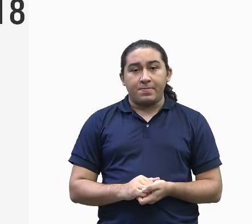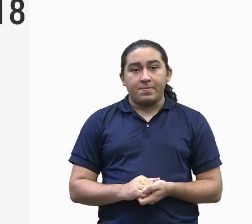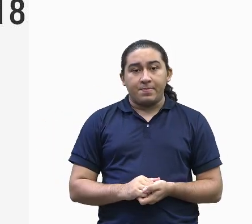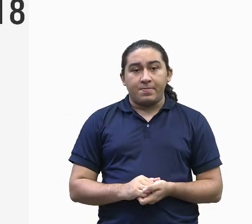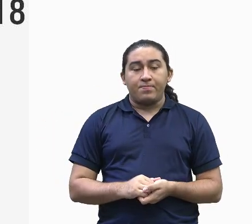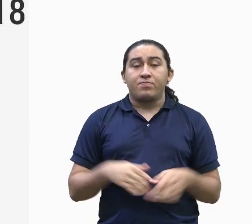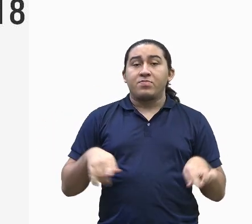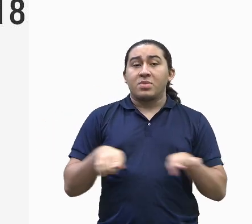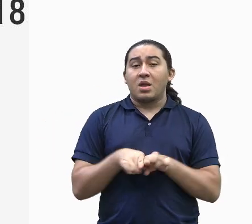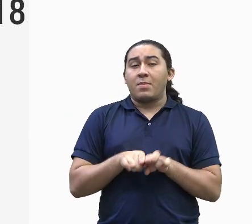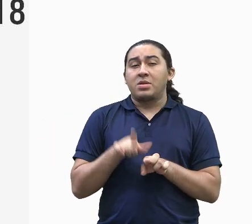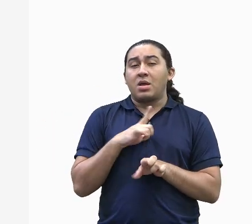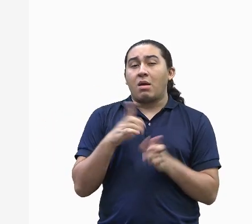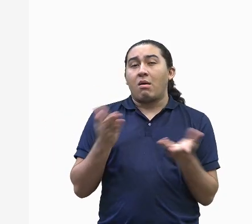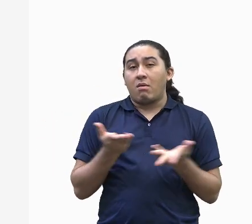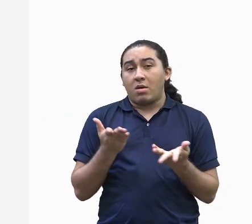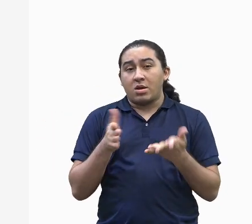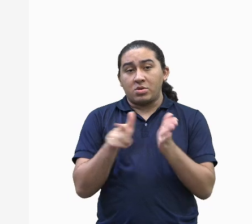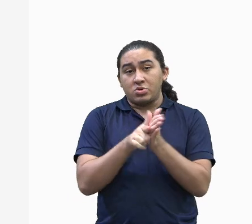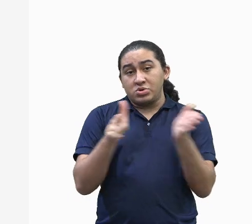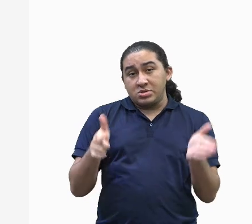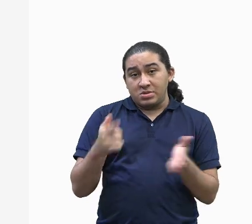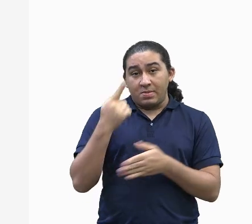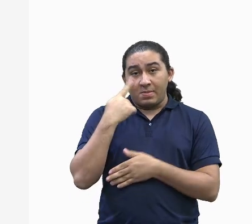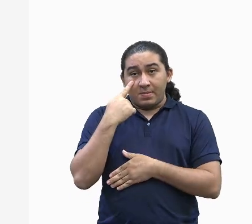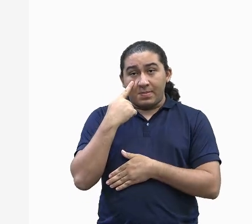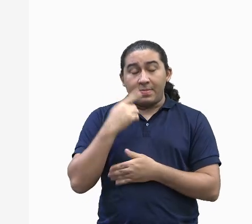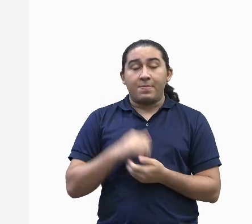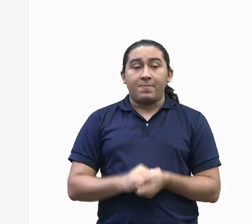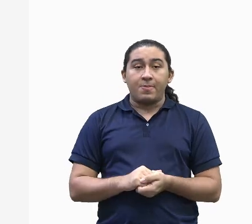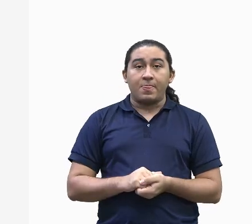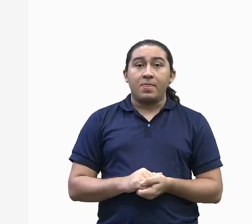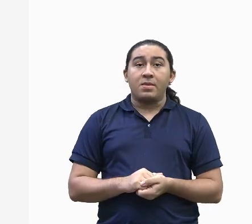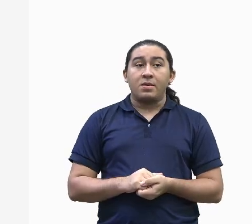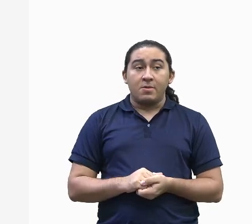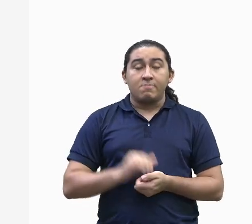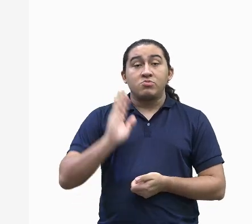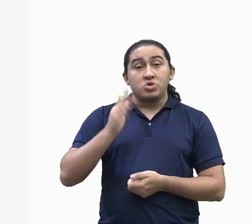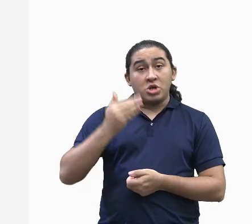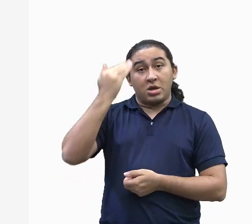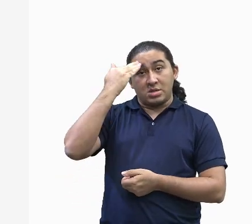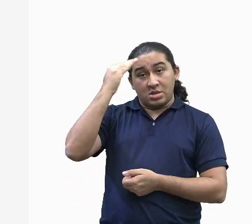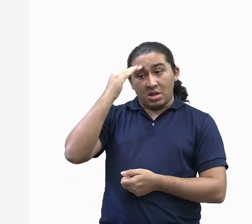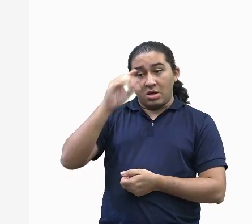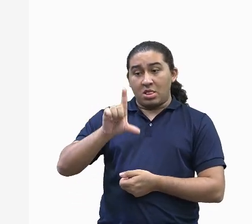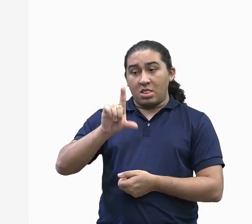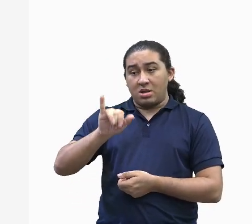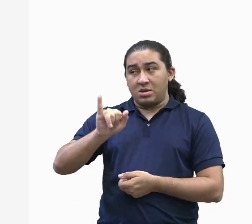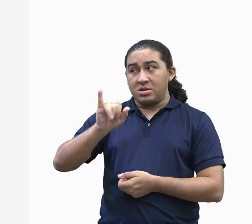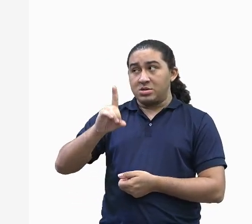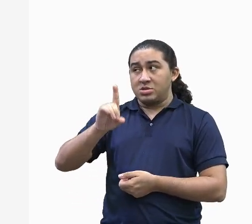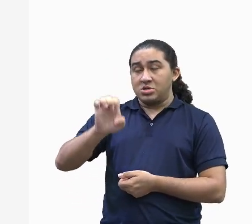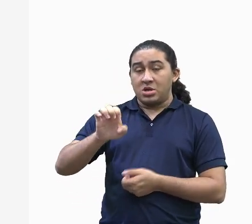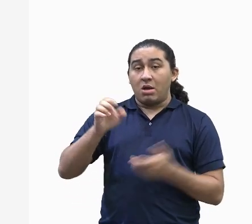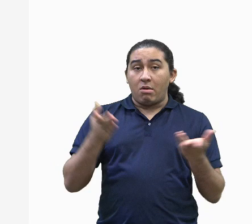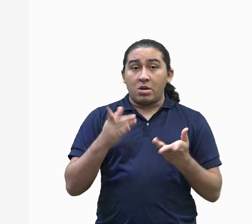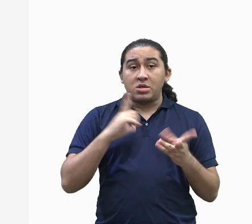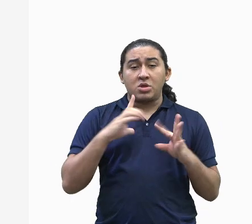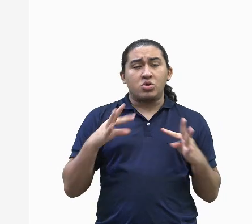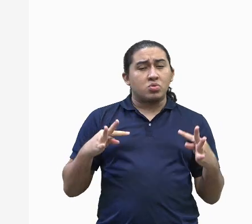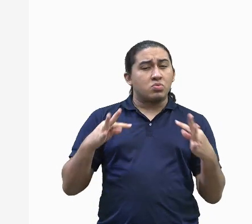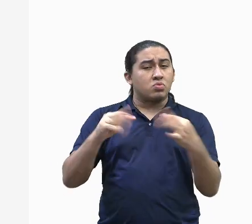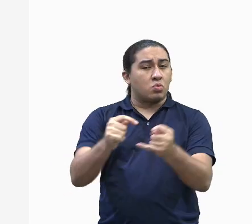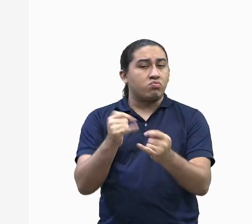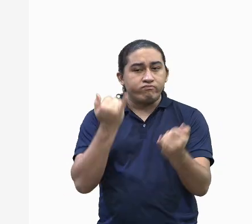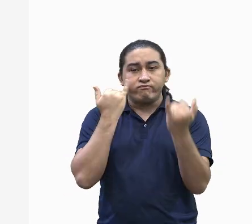o lead. Vamos ver o corpo da notícia. Então, depois do lead, nós vamos ver todas aquelas informações que